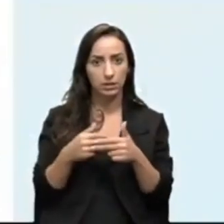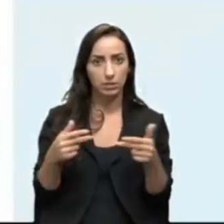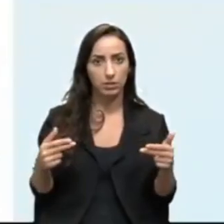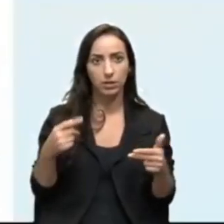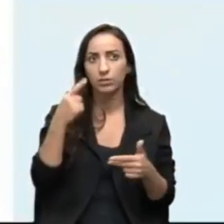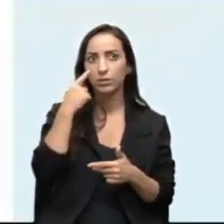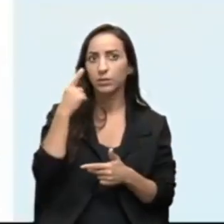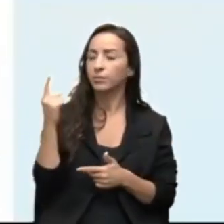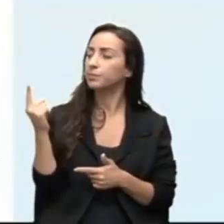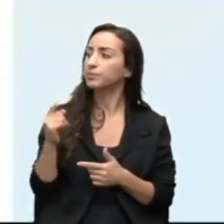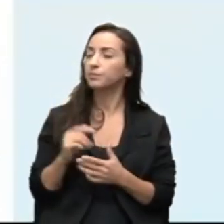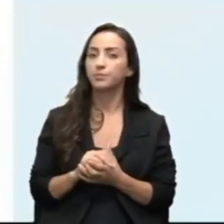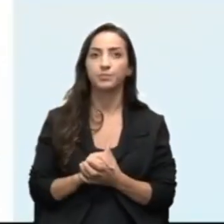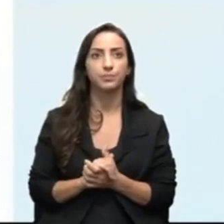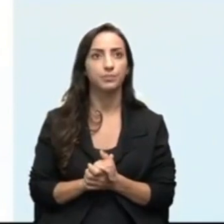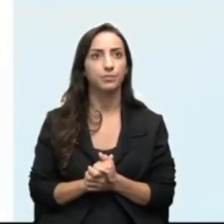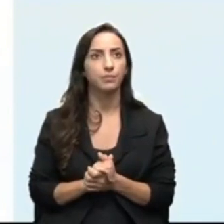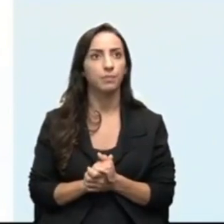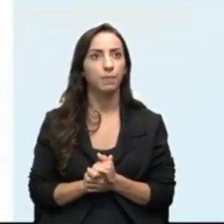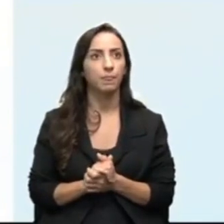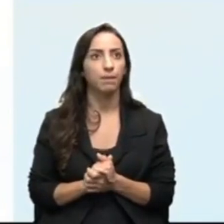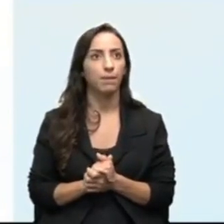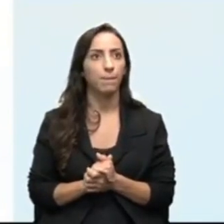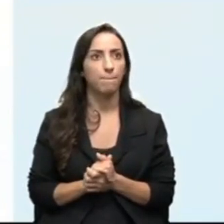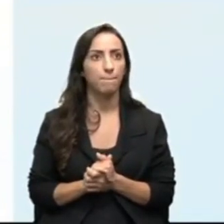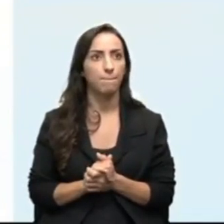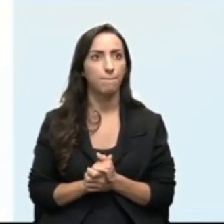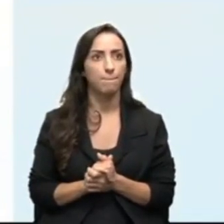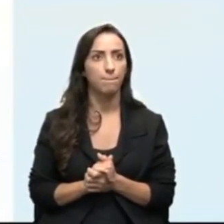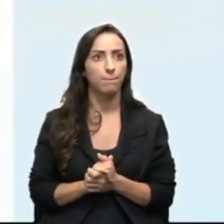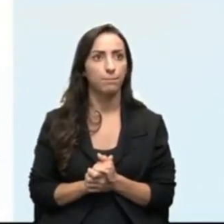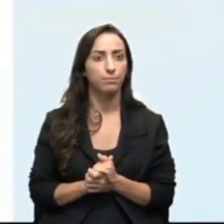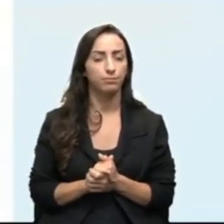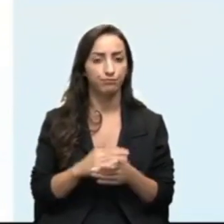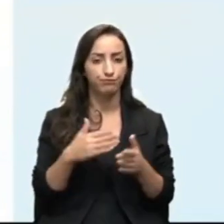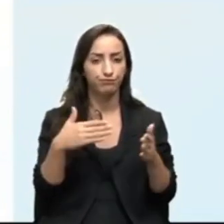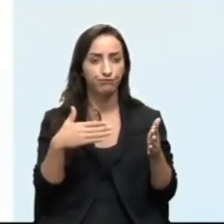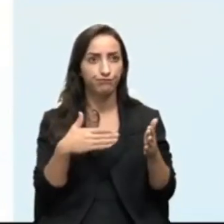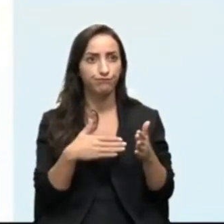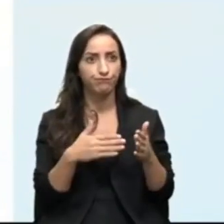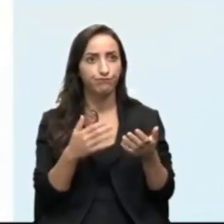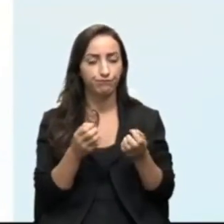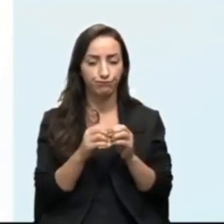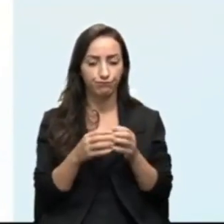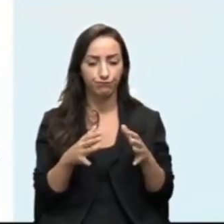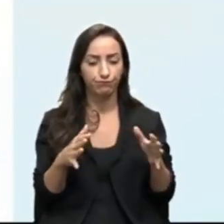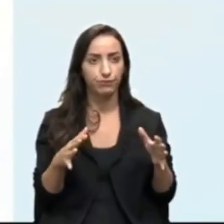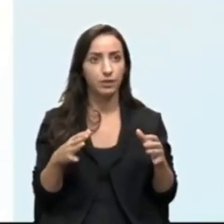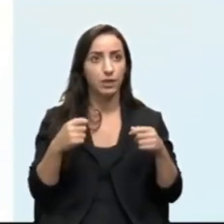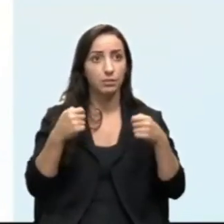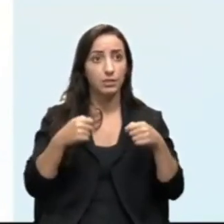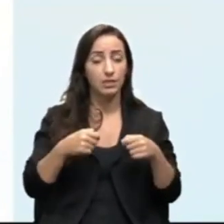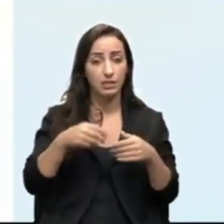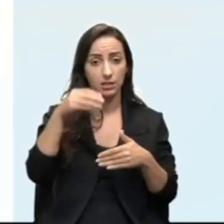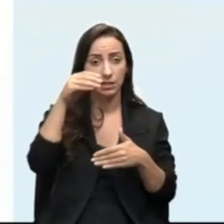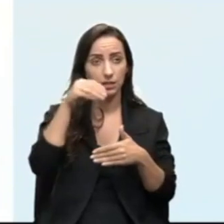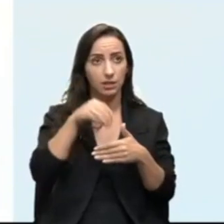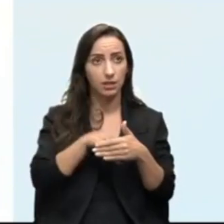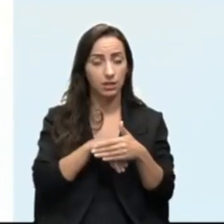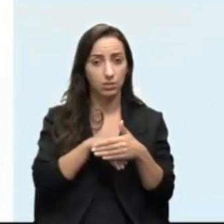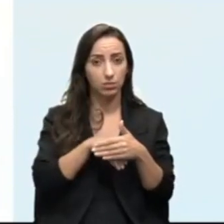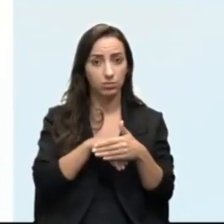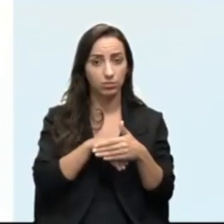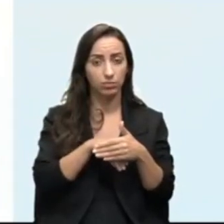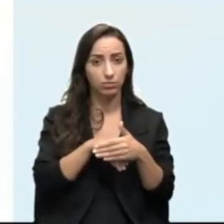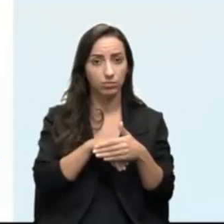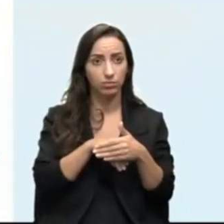aqui pela figura que os estribos, o vibrador, ele tem que ser inserido